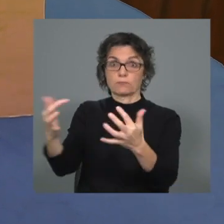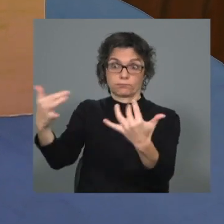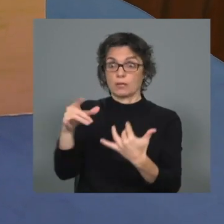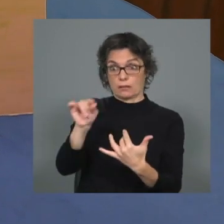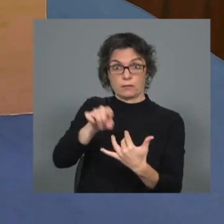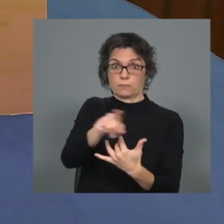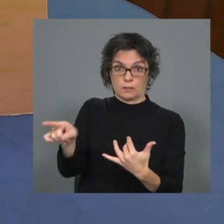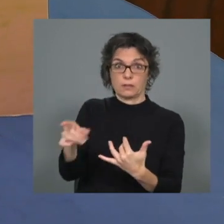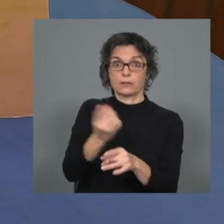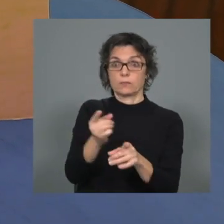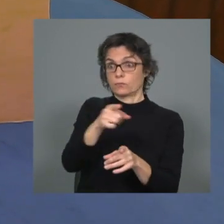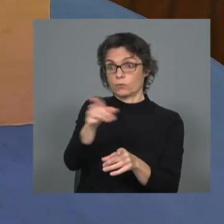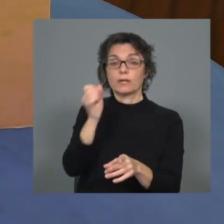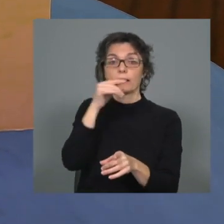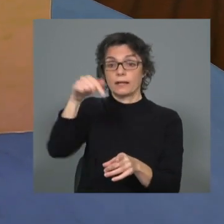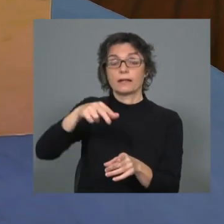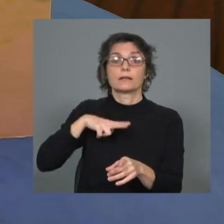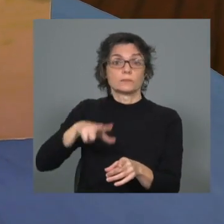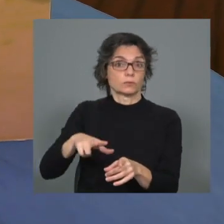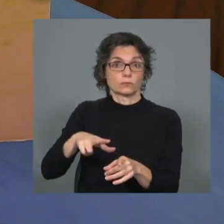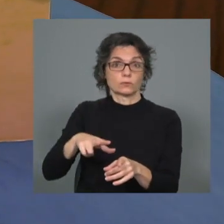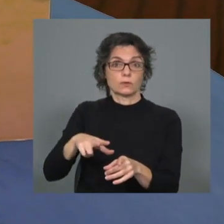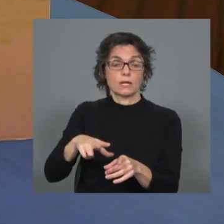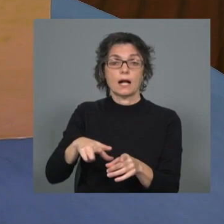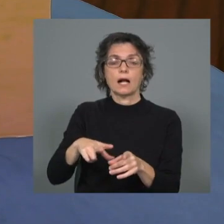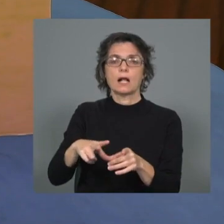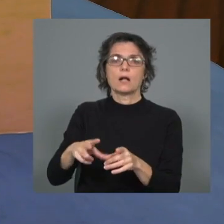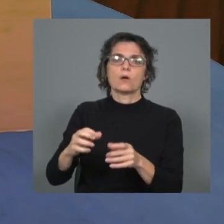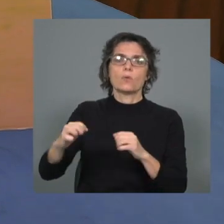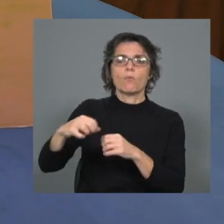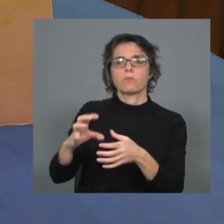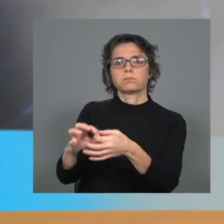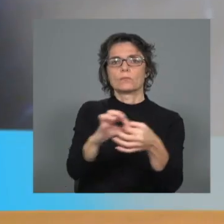imigrante e também quem está cá em Portugal, ao abrigo de acordos de cooperação,